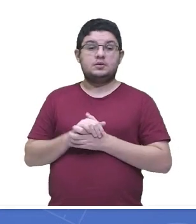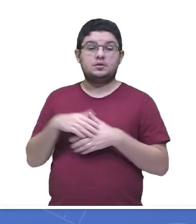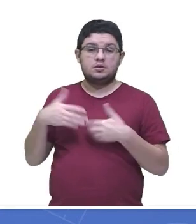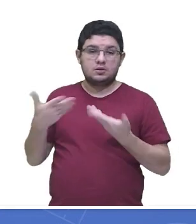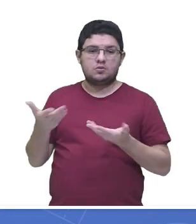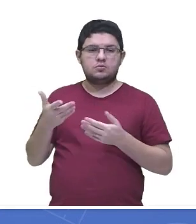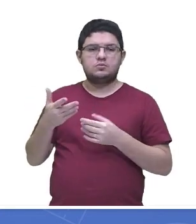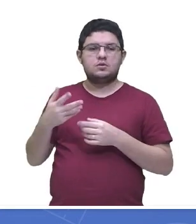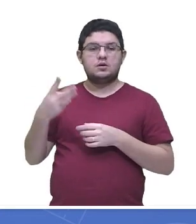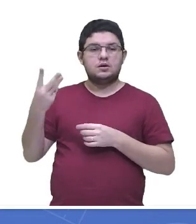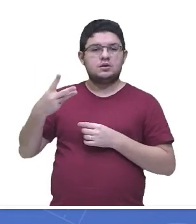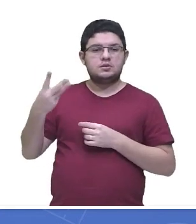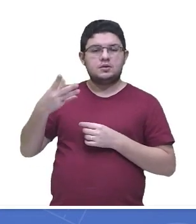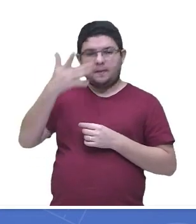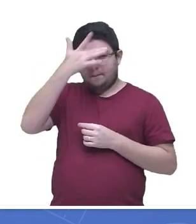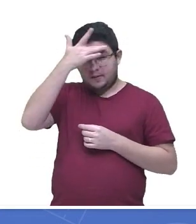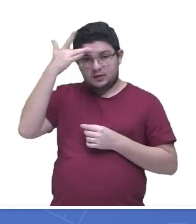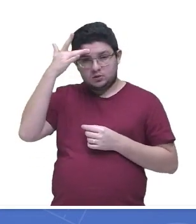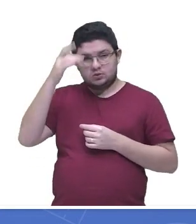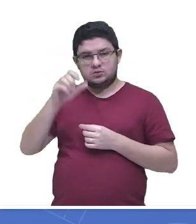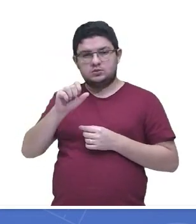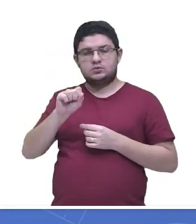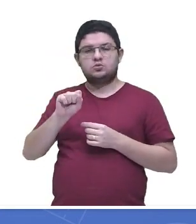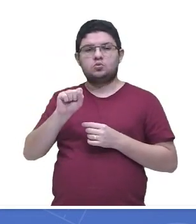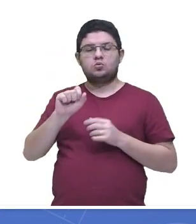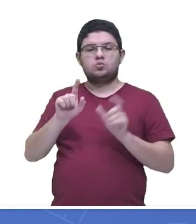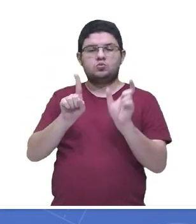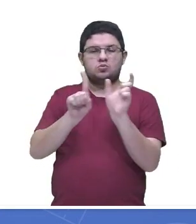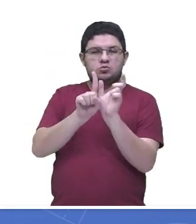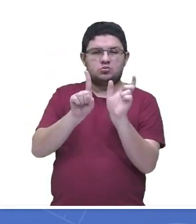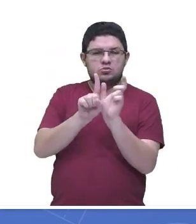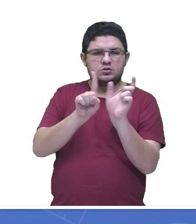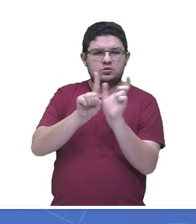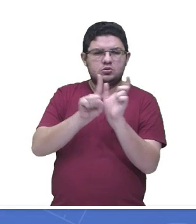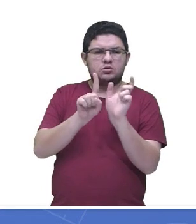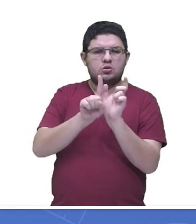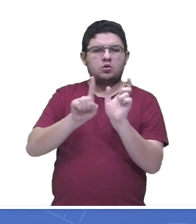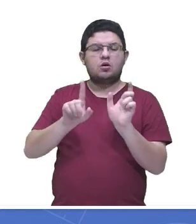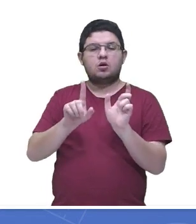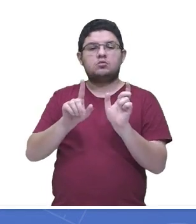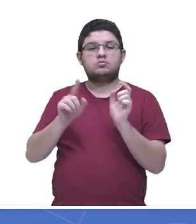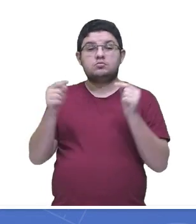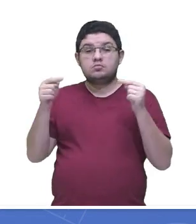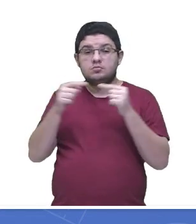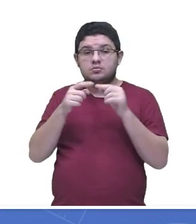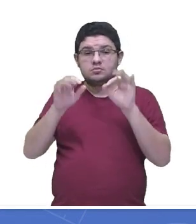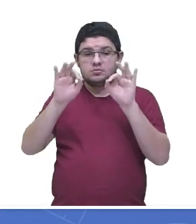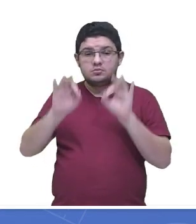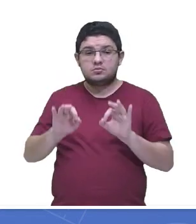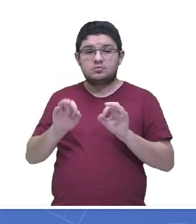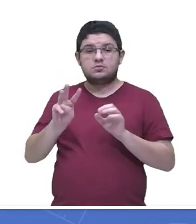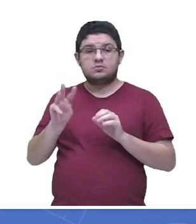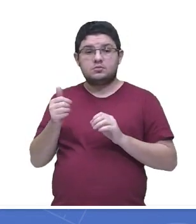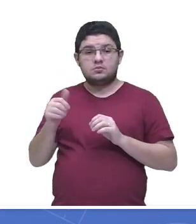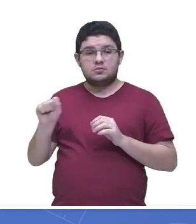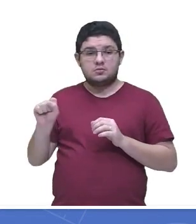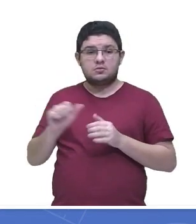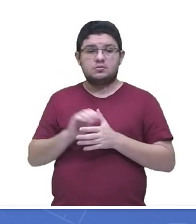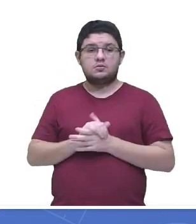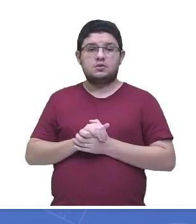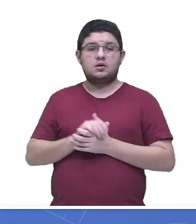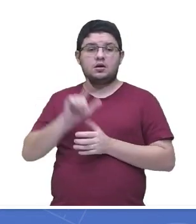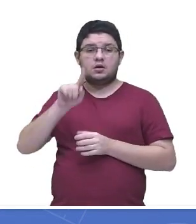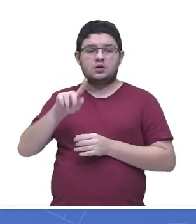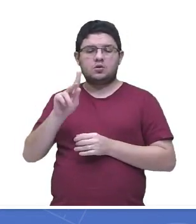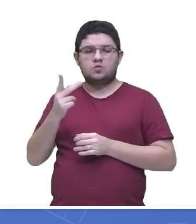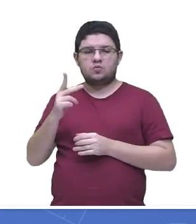terceira pessoa do singular da língua inglesa? É o he, she, it. Como vocês podem observar, eles são singulares, tá? Então,